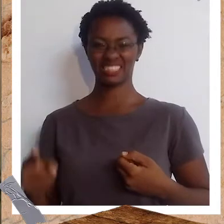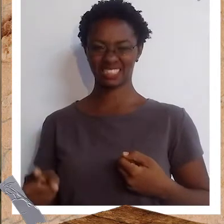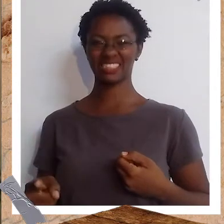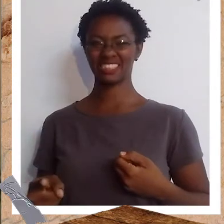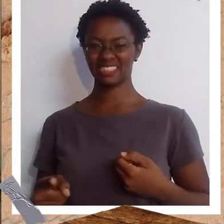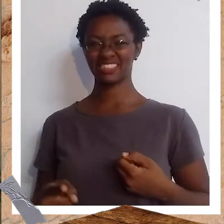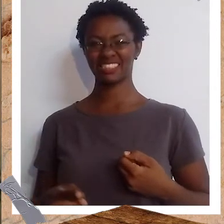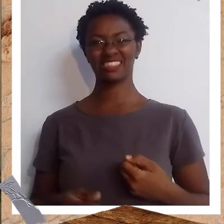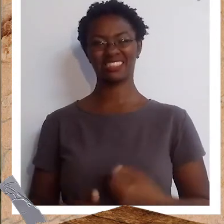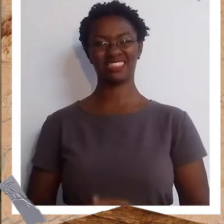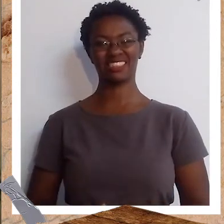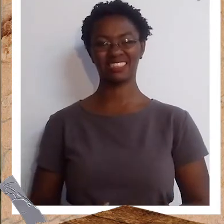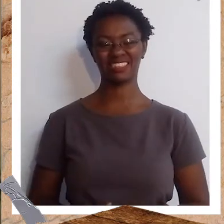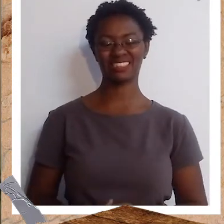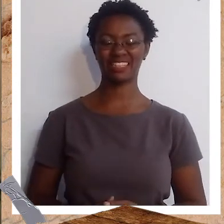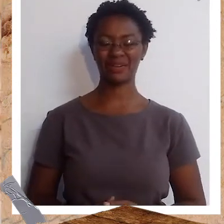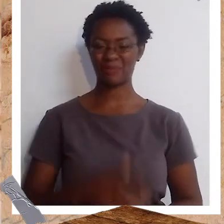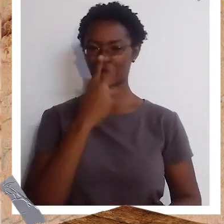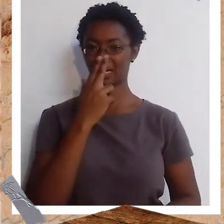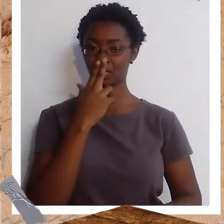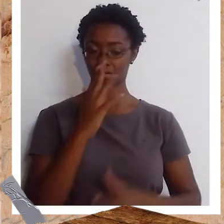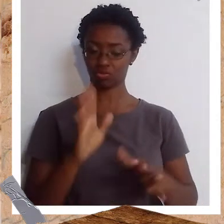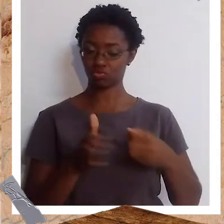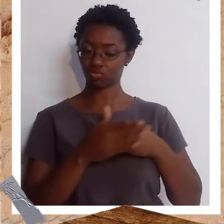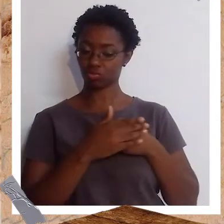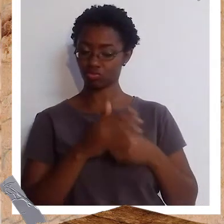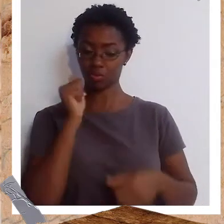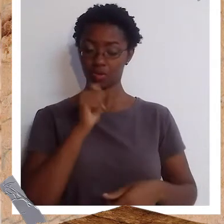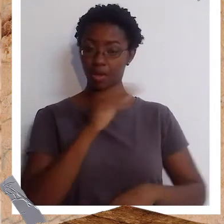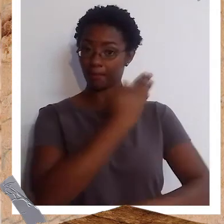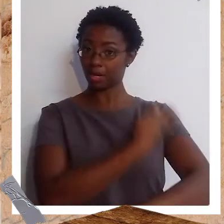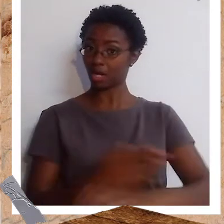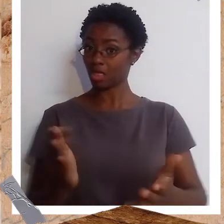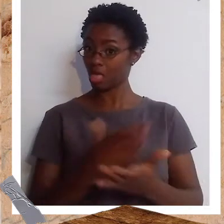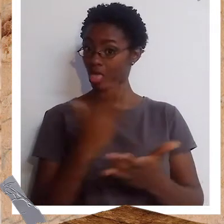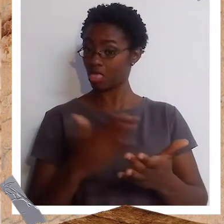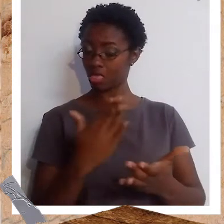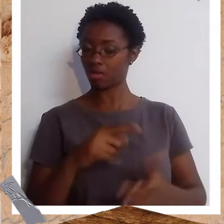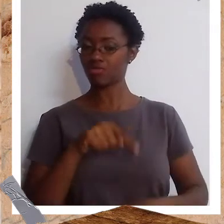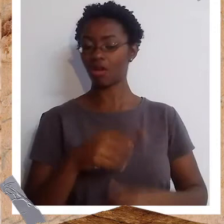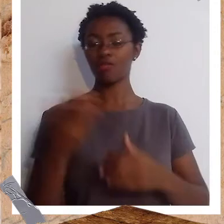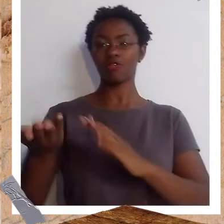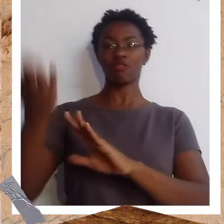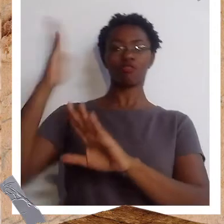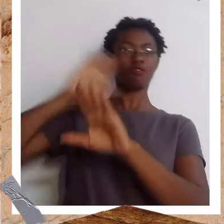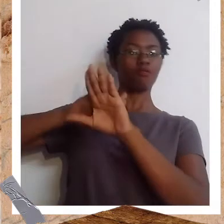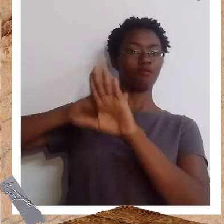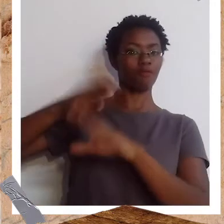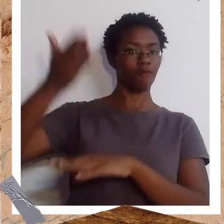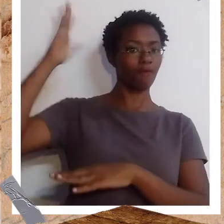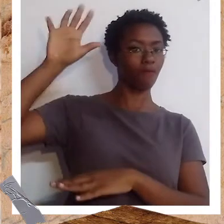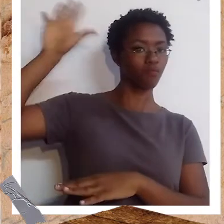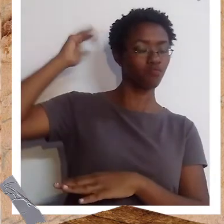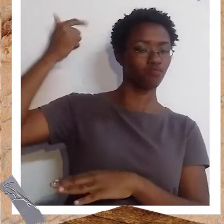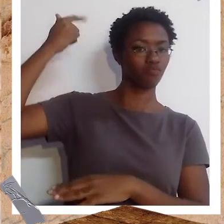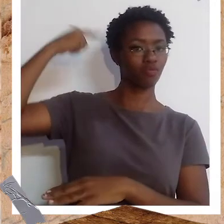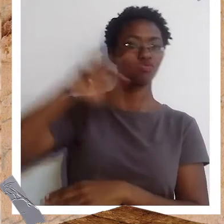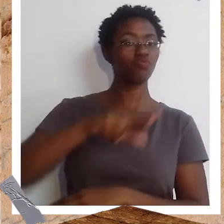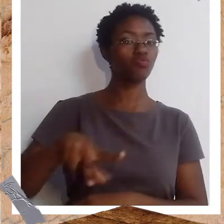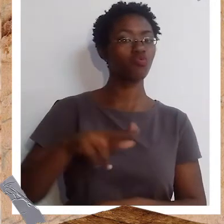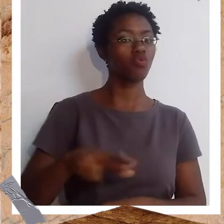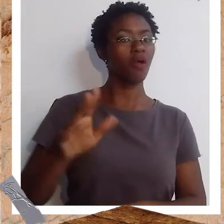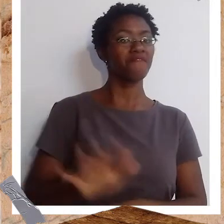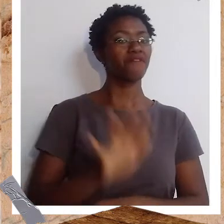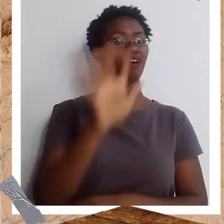olhos de uma mulher branca que estampa essa revista, e o fundo da imagem não é aquele fundo habitual da favela que